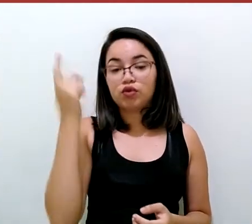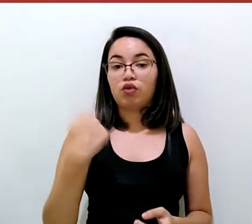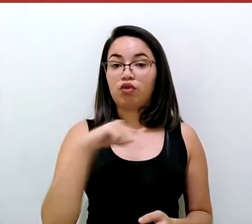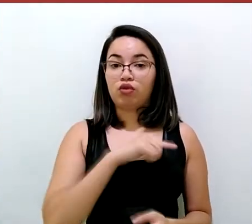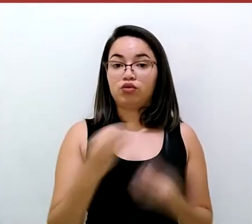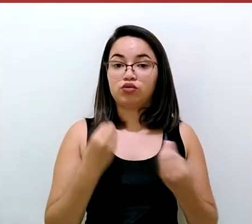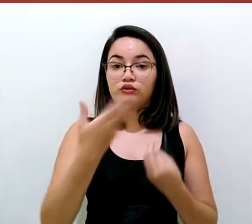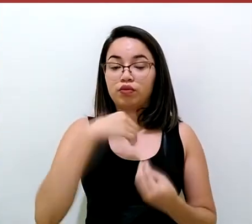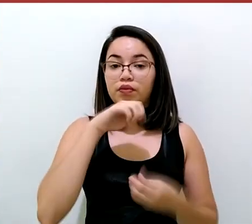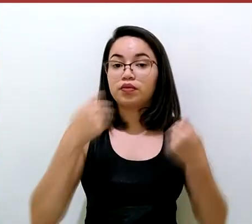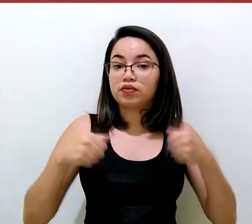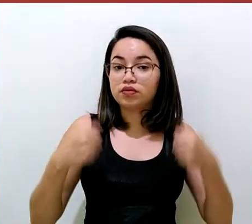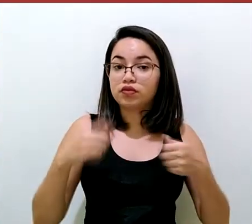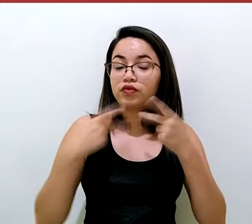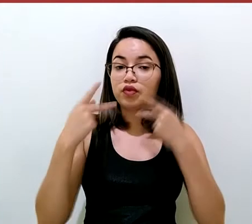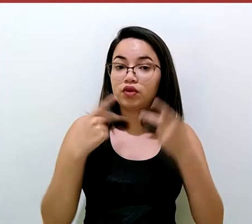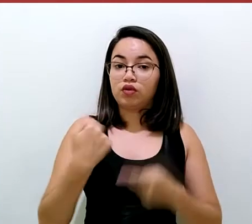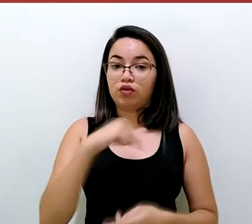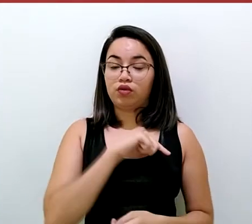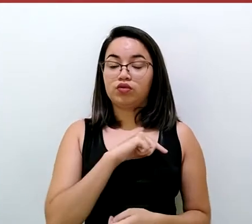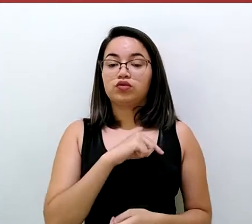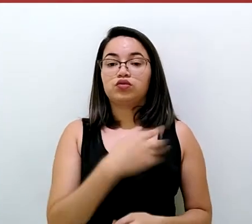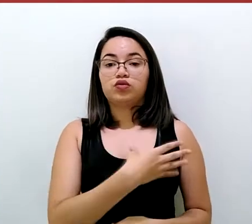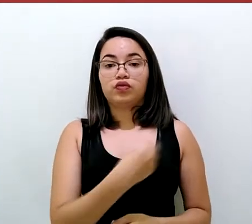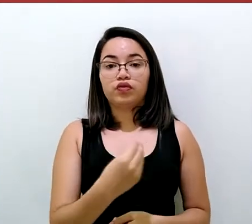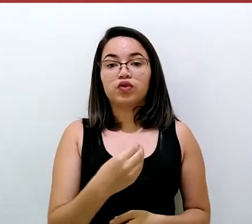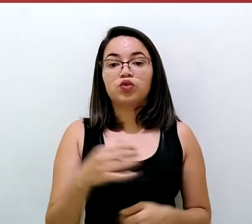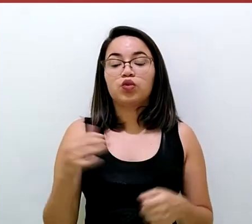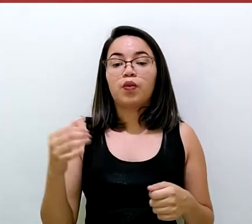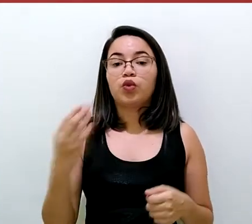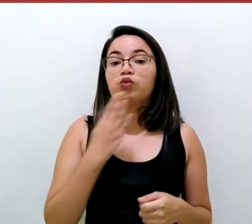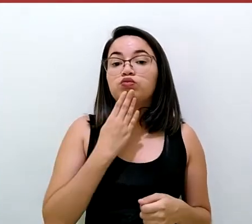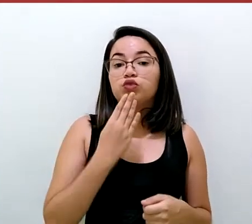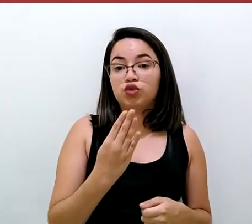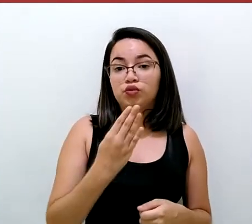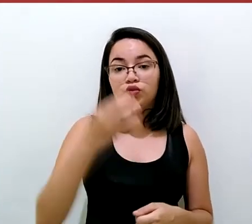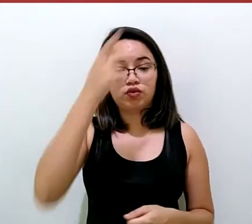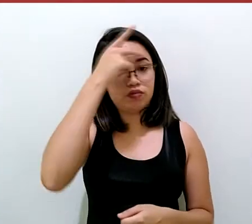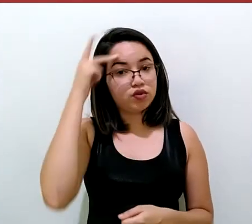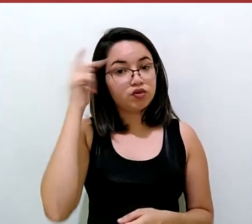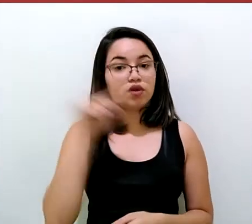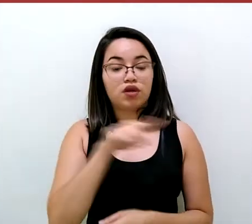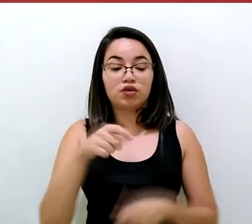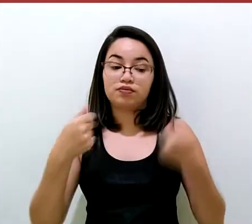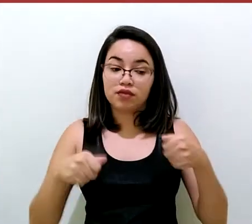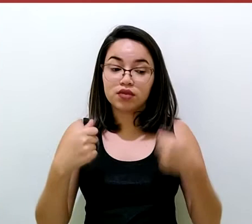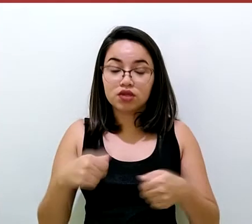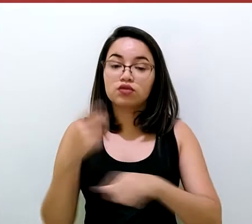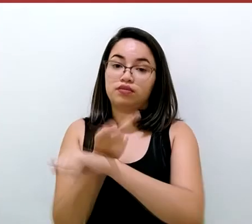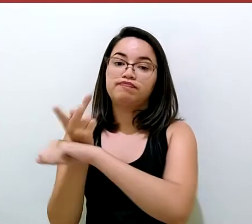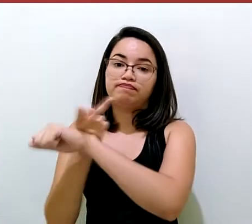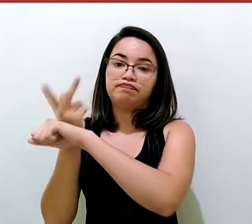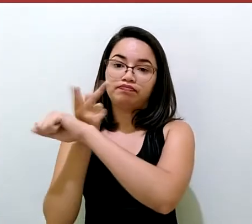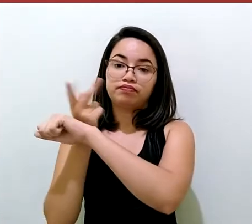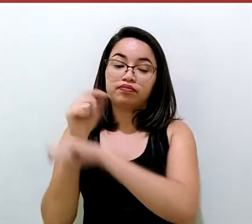devemos falar aos nossos filhos sobre o tipo de pessoa que eles devem procurar